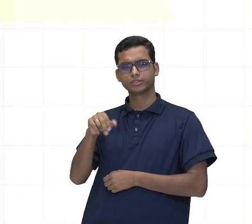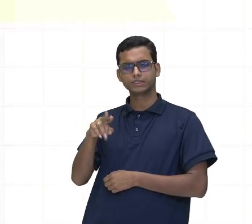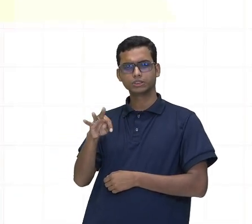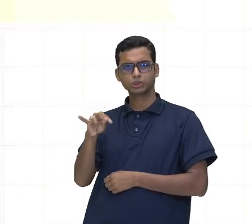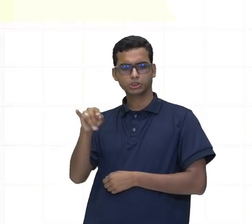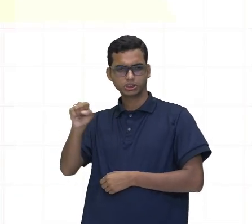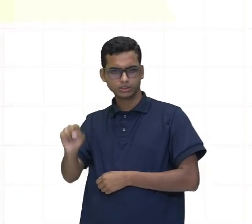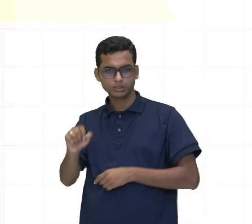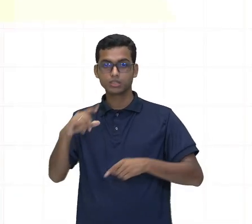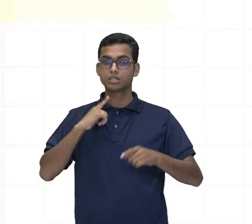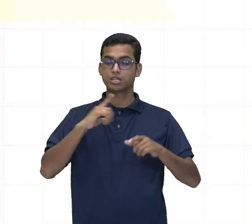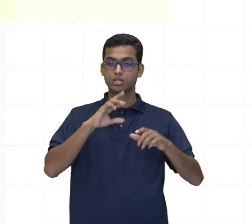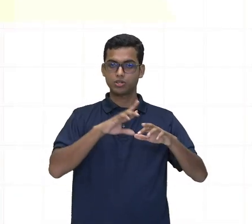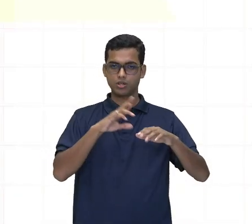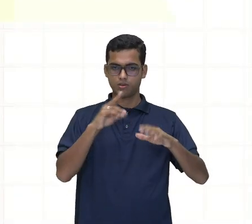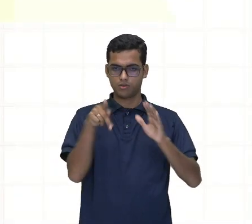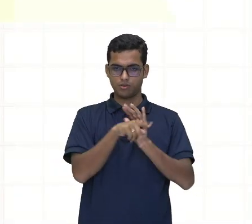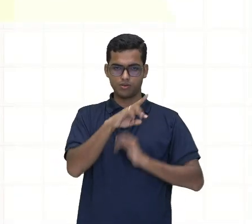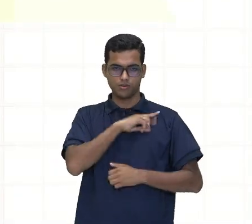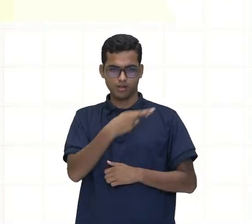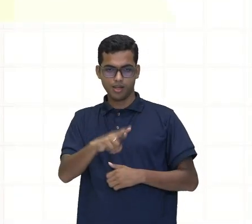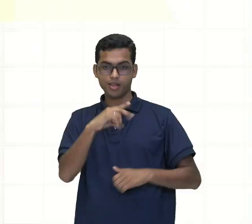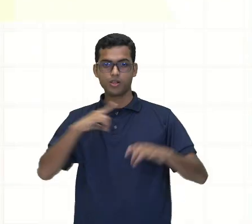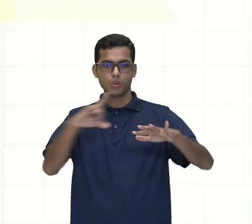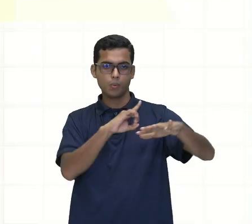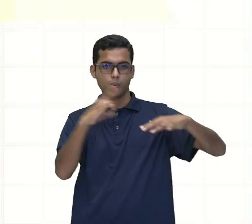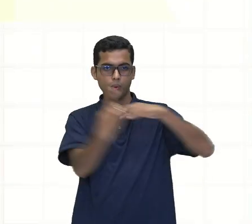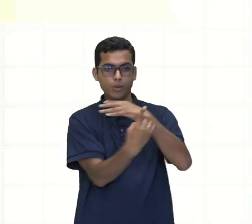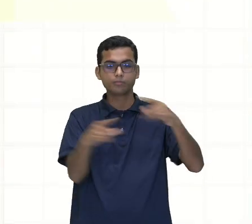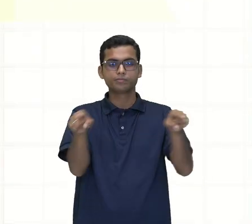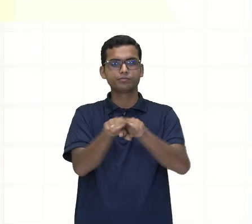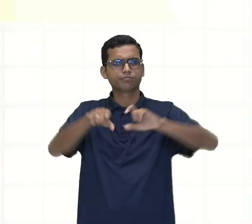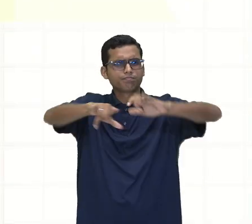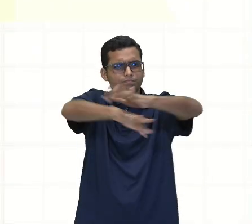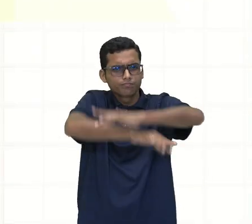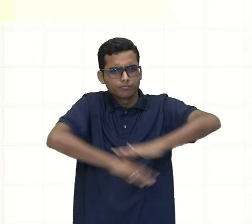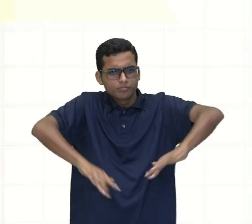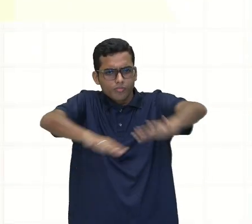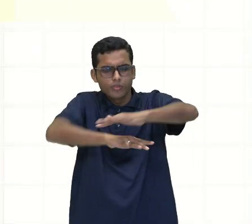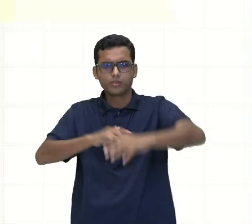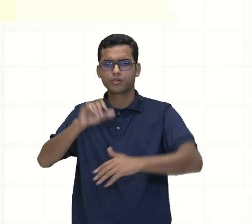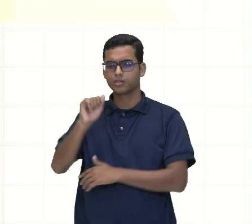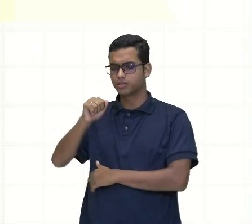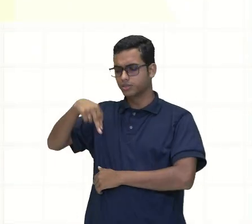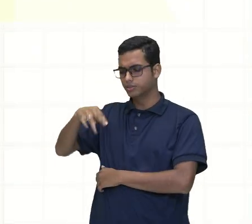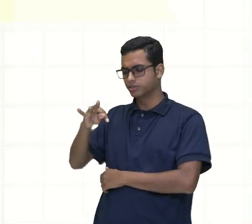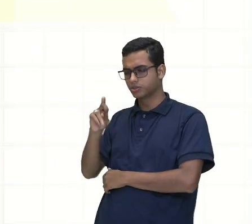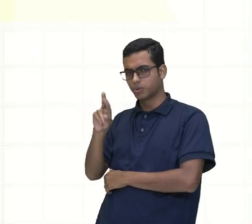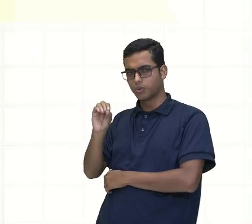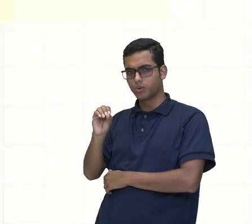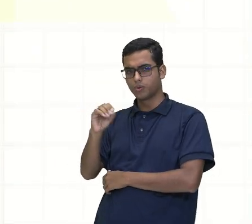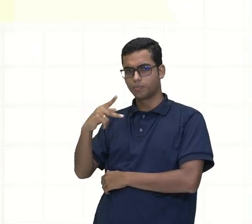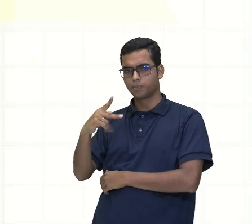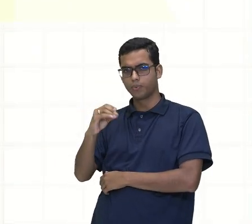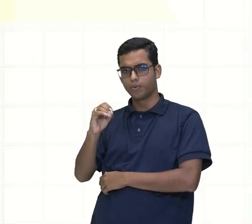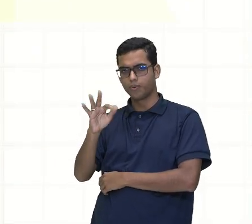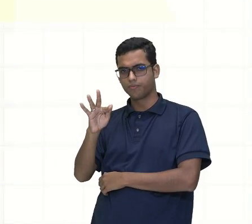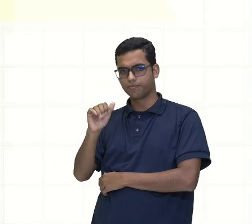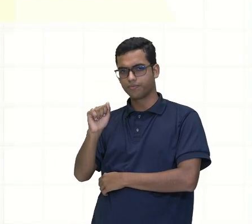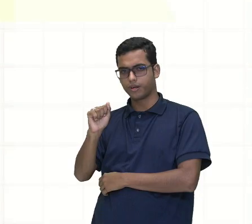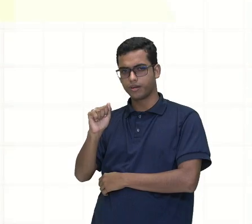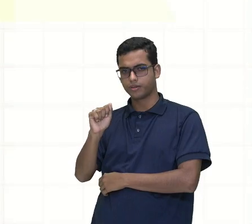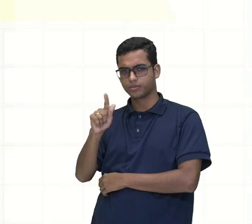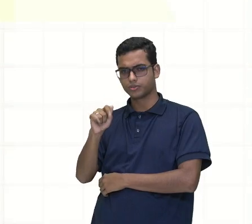vão praticar rituais antropofágicos. A sociedade maia, aqui no seu topo, nós temos o